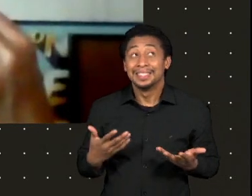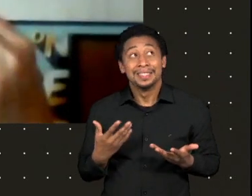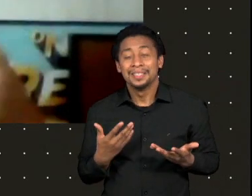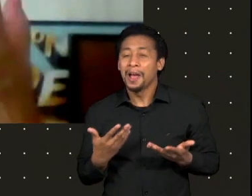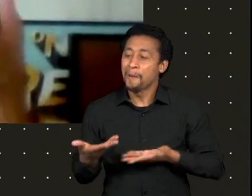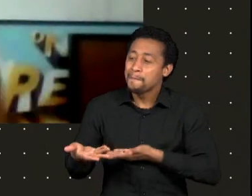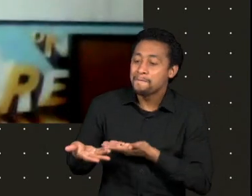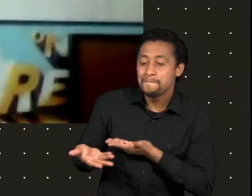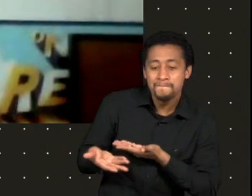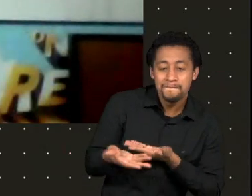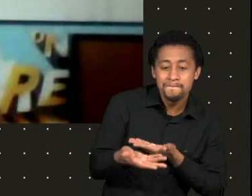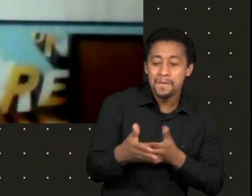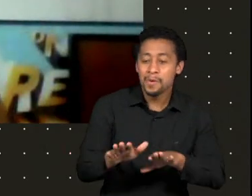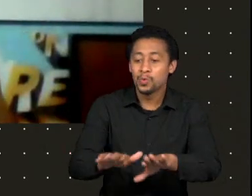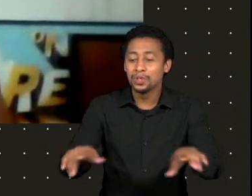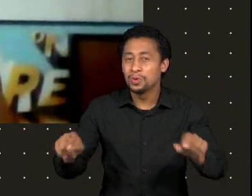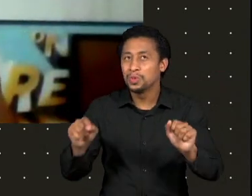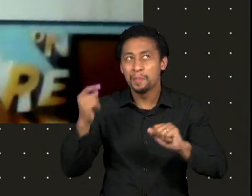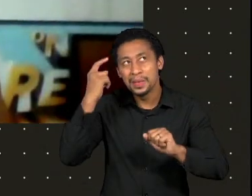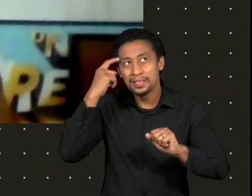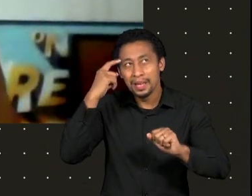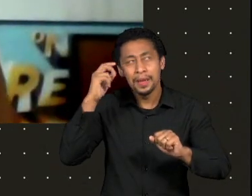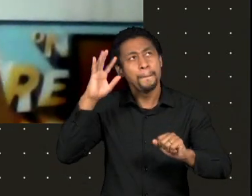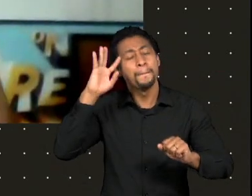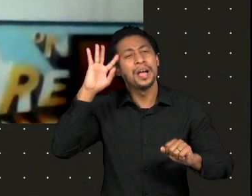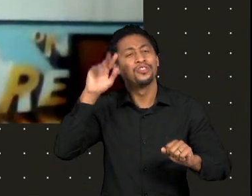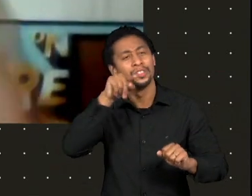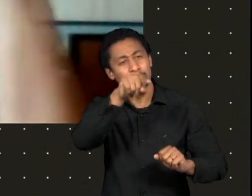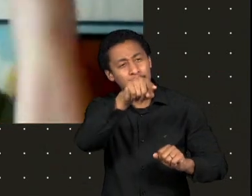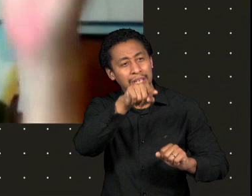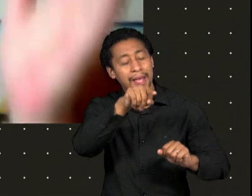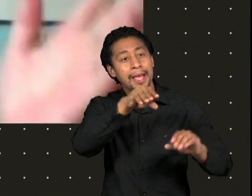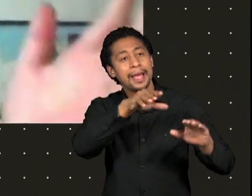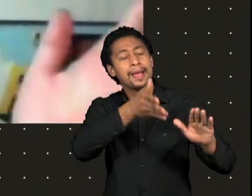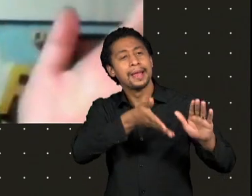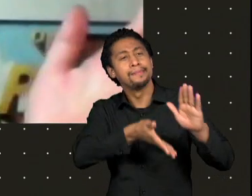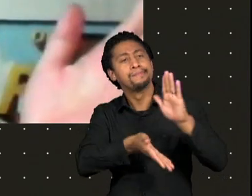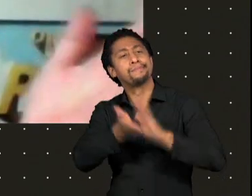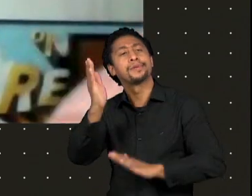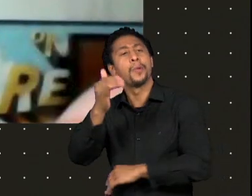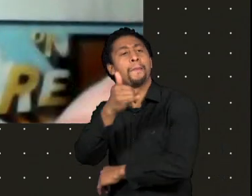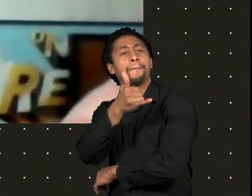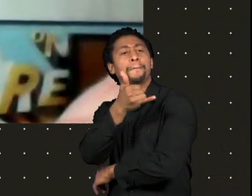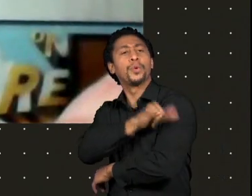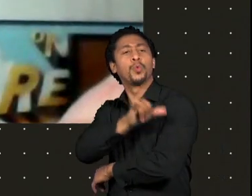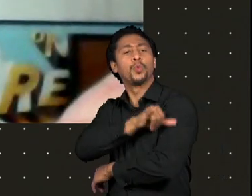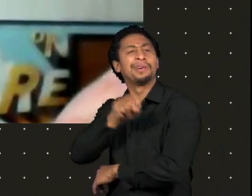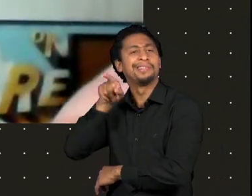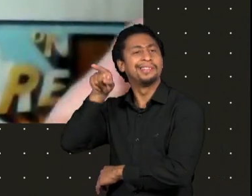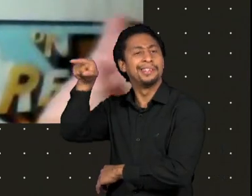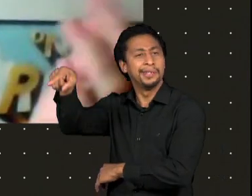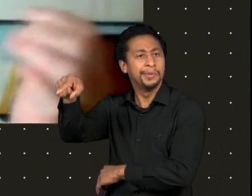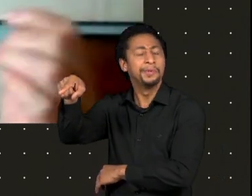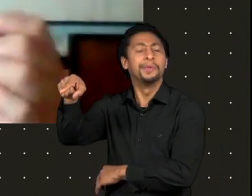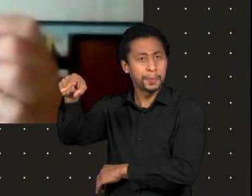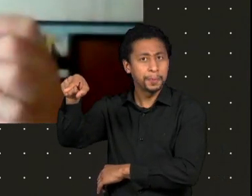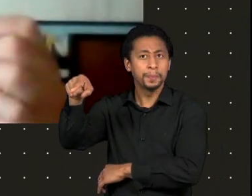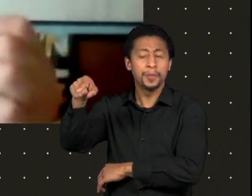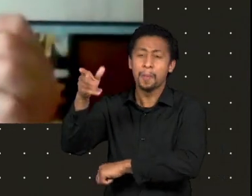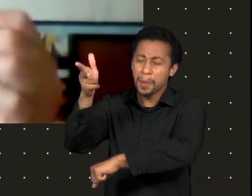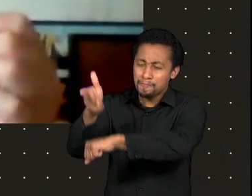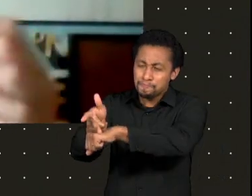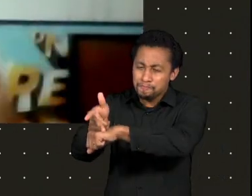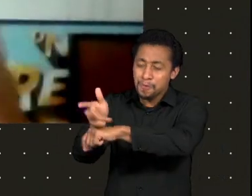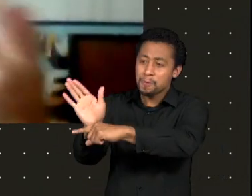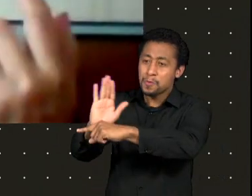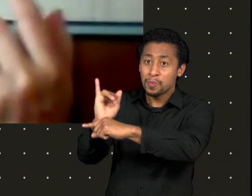com os alunos. Imagina se ele vai sair daqui do Rio de Janeiro, entendeu? Para ir lá, para atravessar o Brasil quase, para ir fazer um